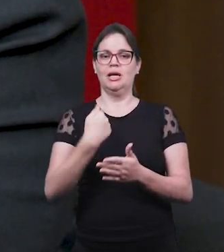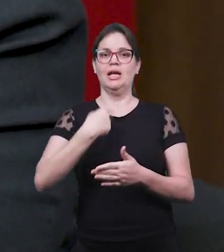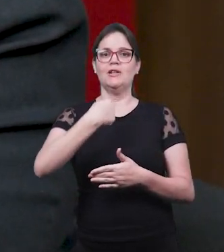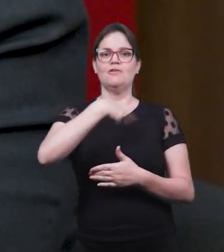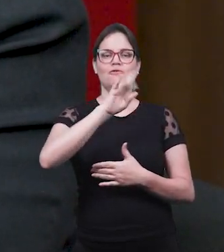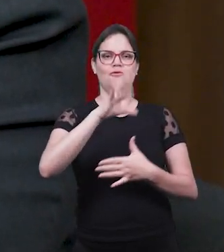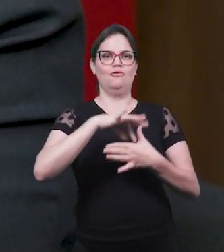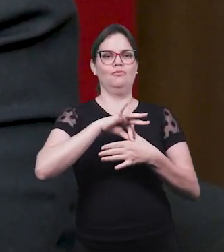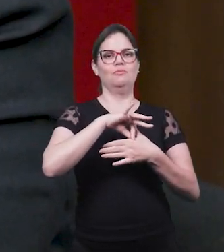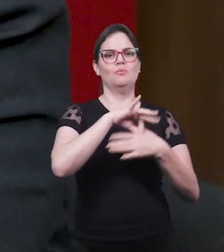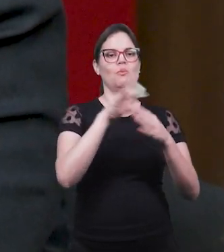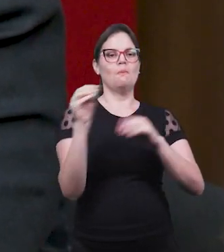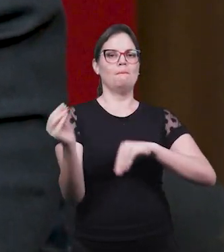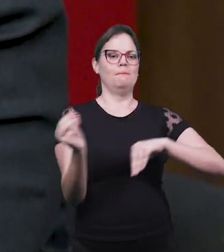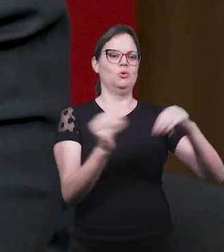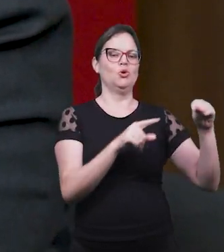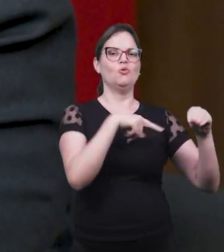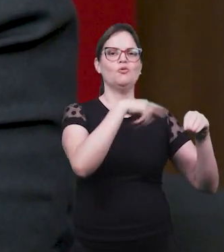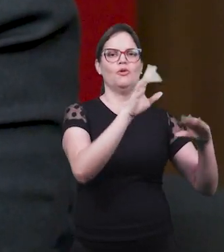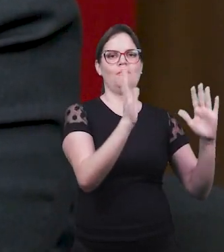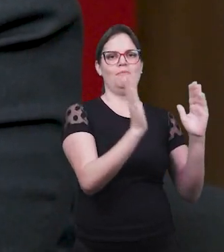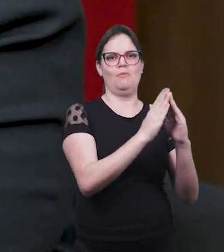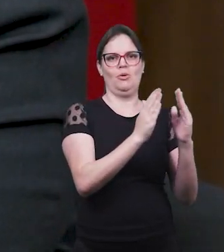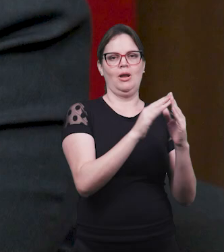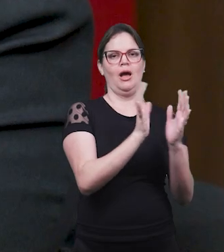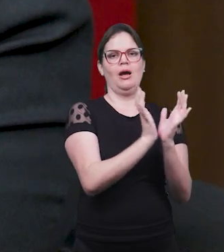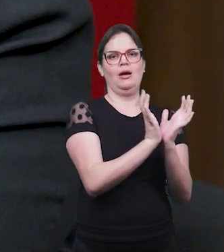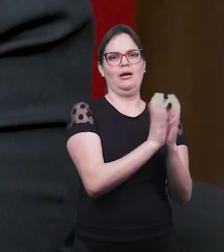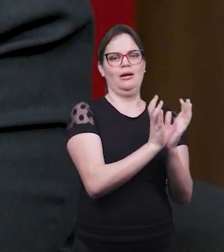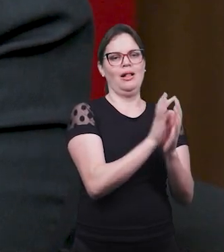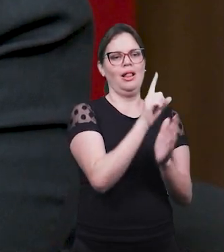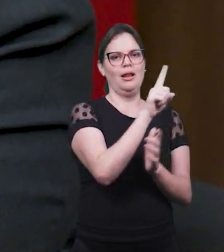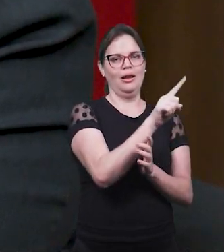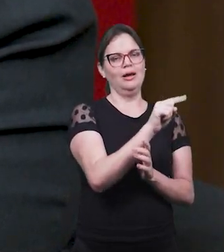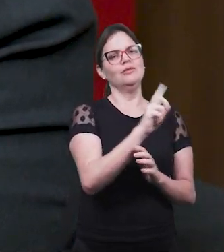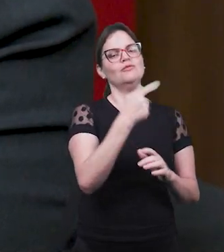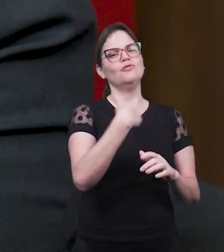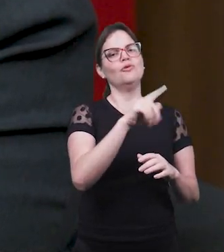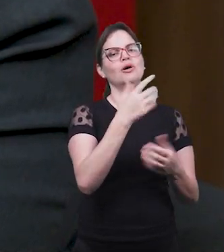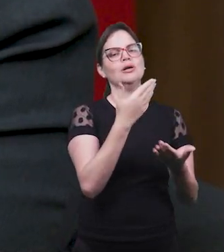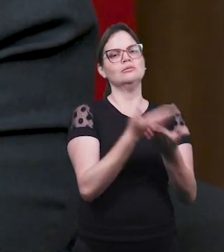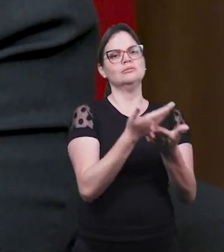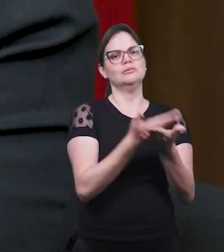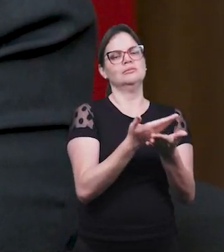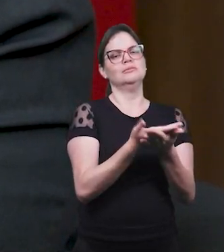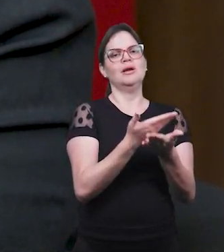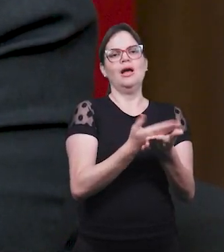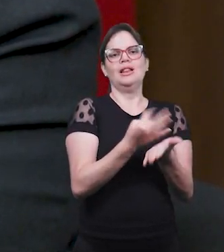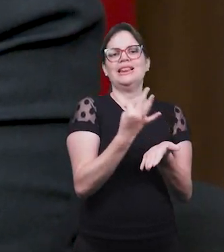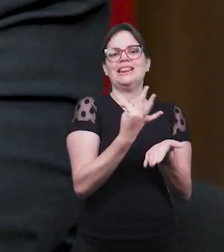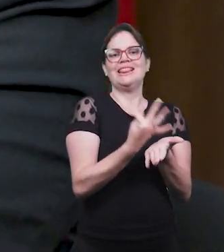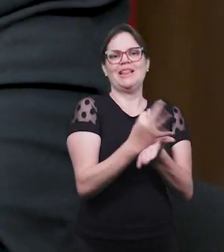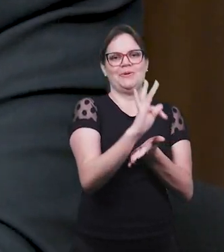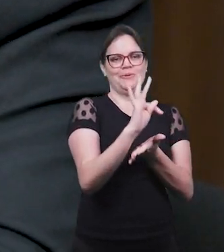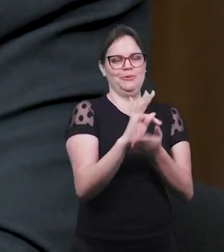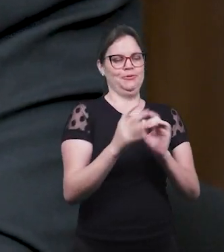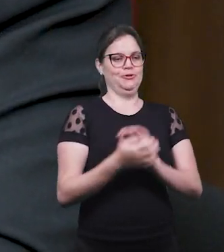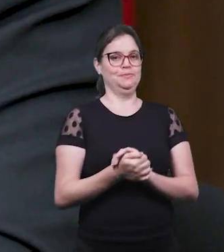conta do seminário teológico que ele foi fazer, que tinha lá em Recife. E eles se conheceram